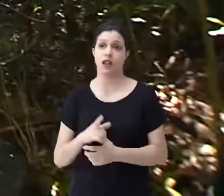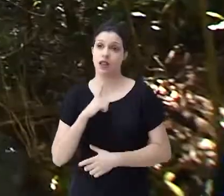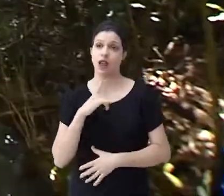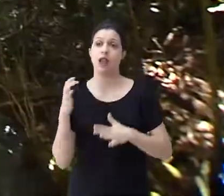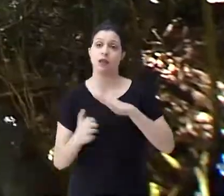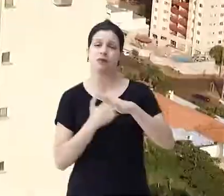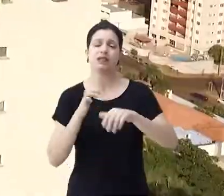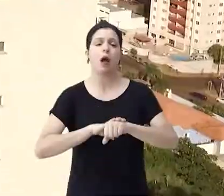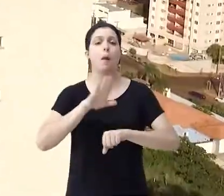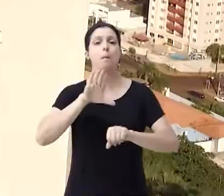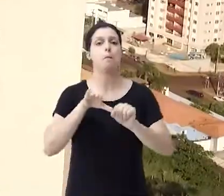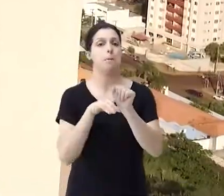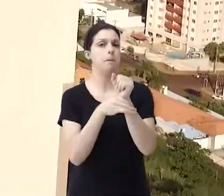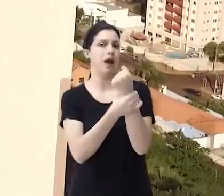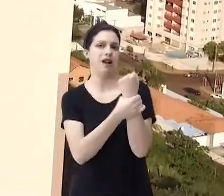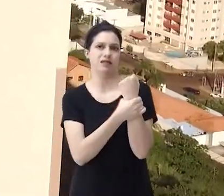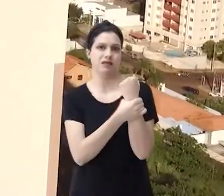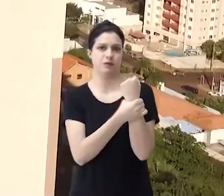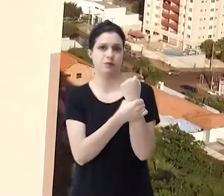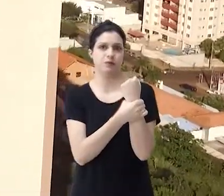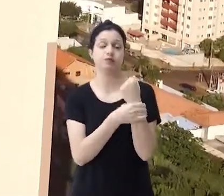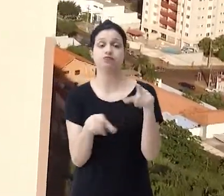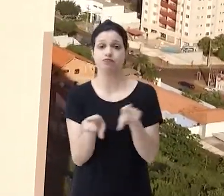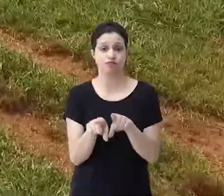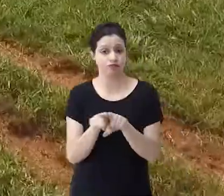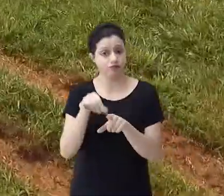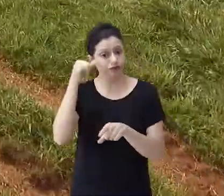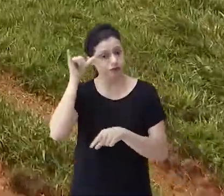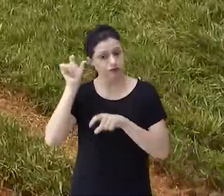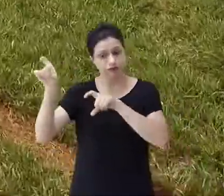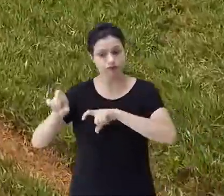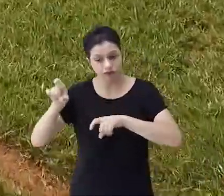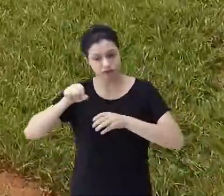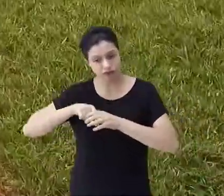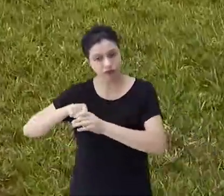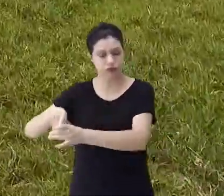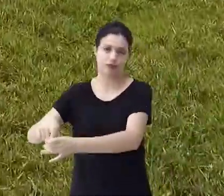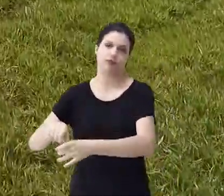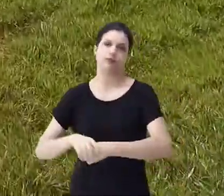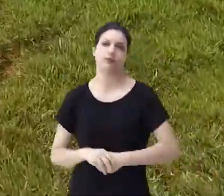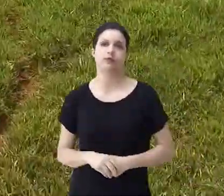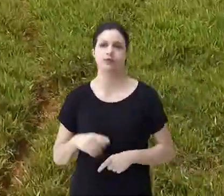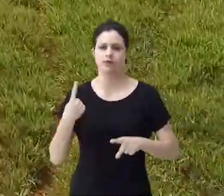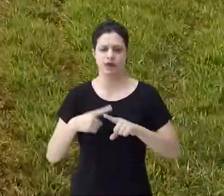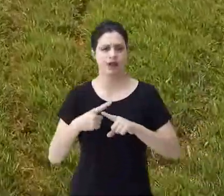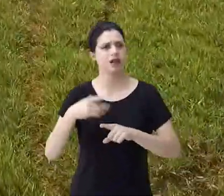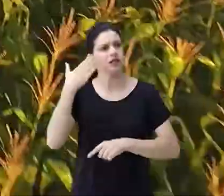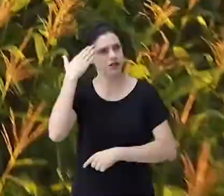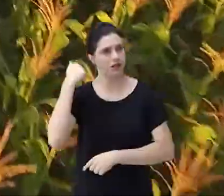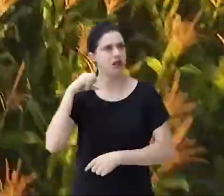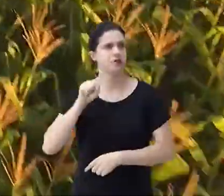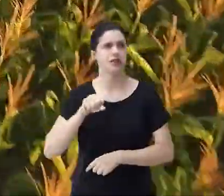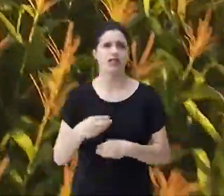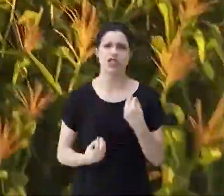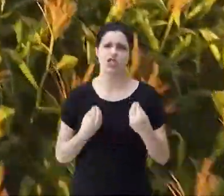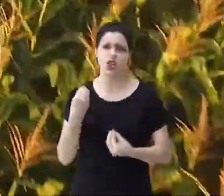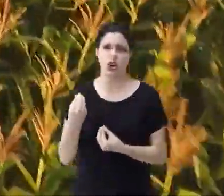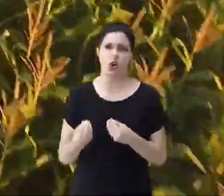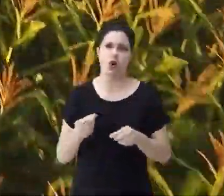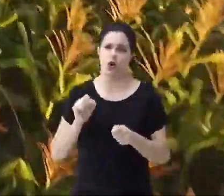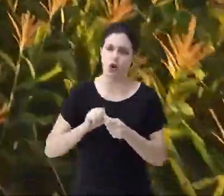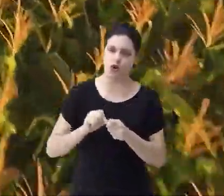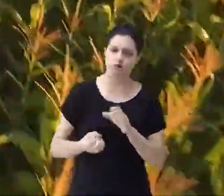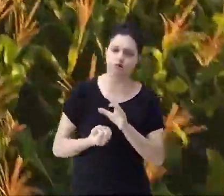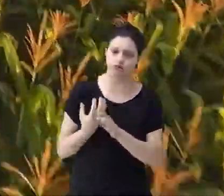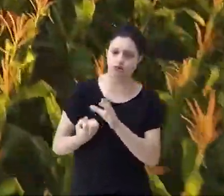ecológica e econômica. O empresário sinta mais segurança e também o produtor rural, porque ele sabe